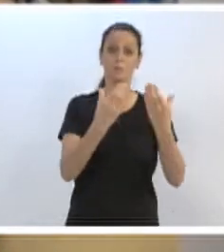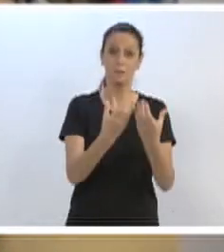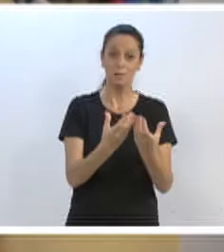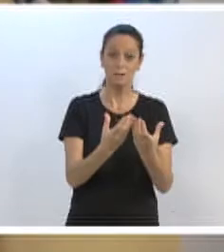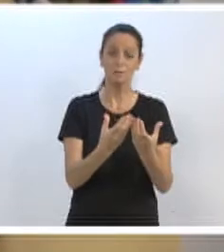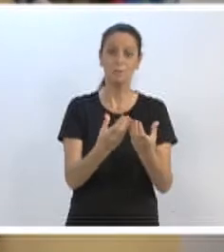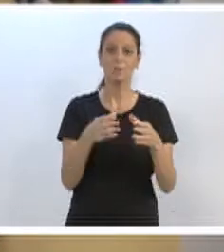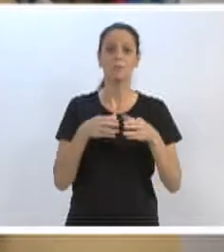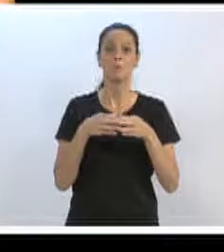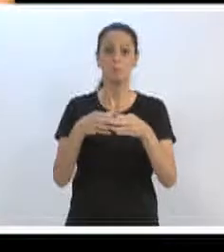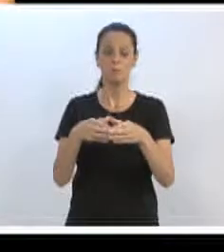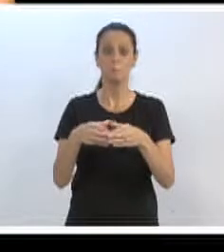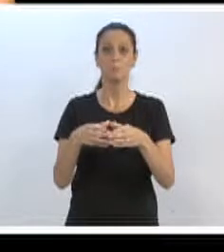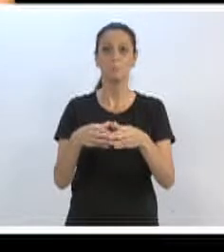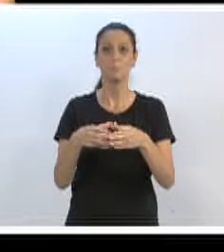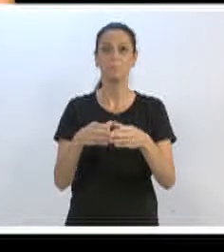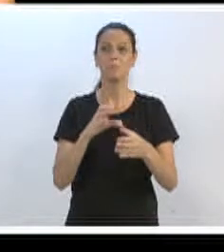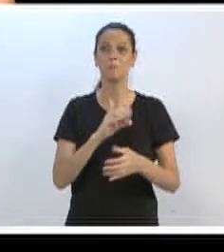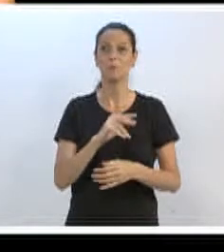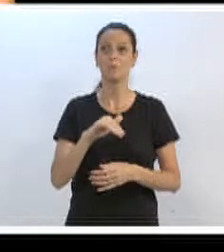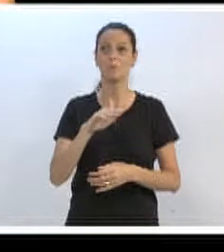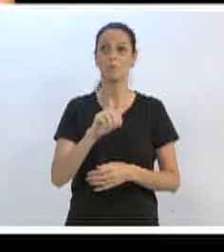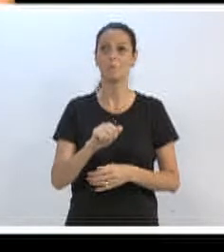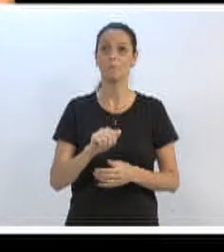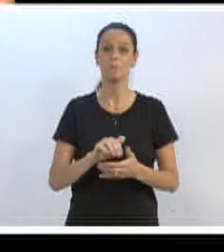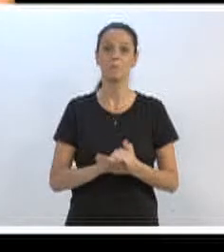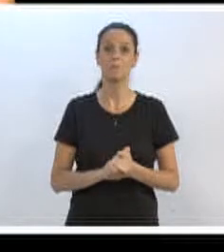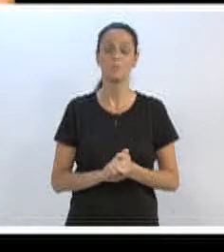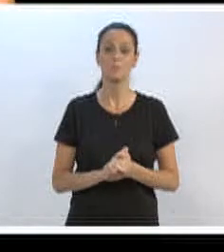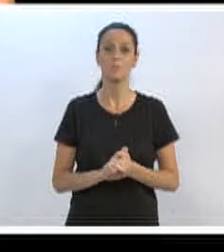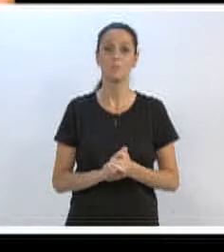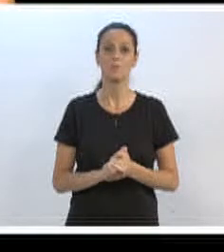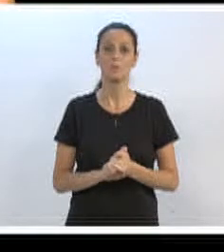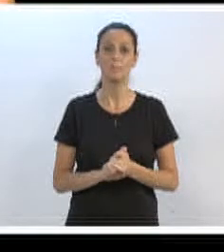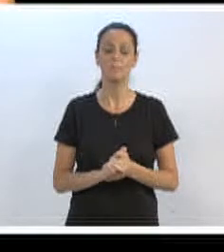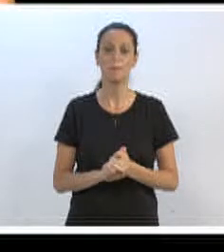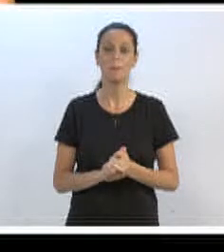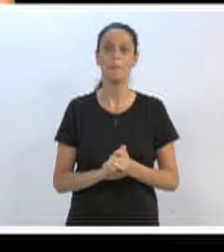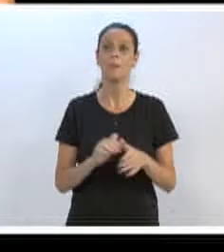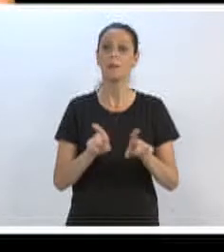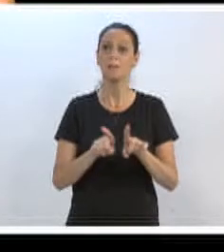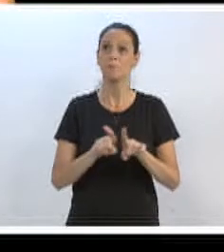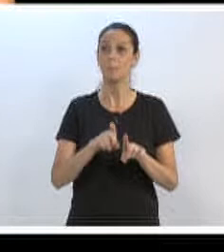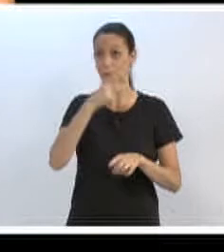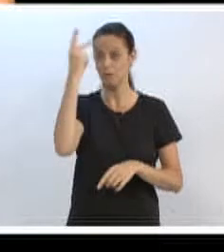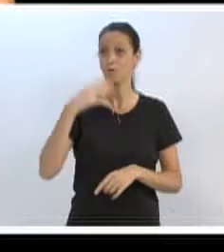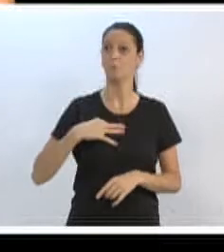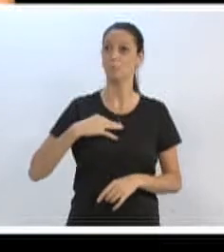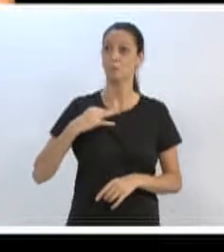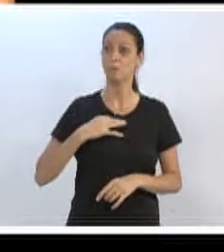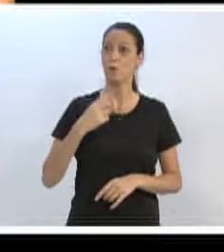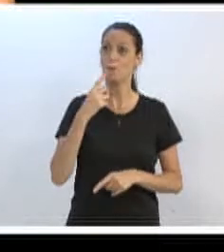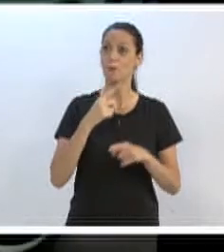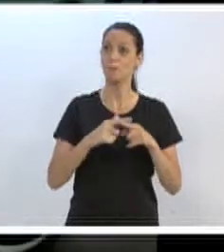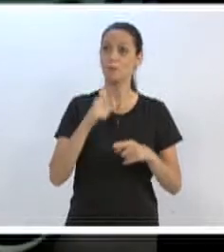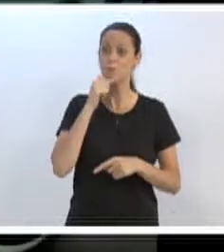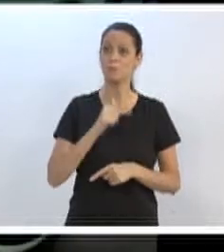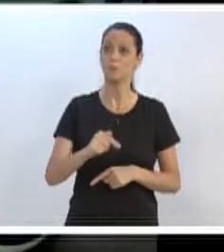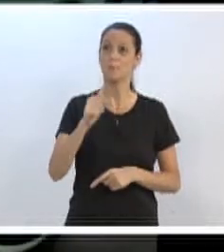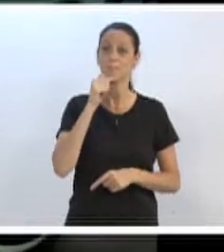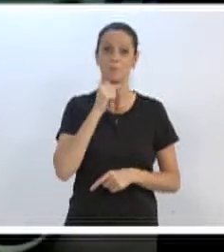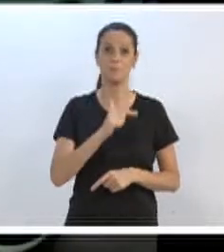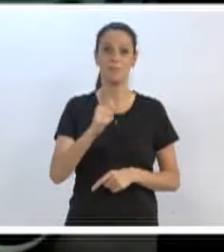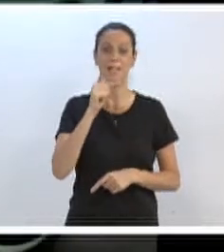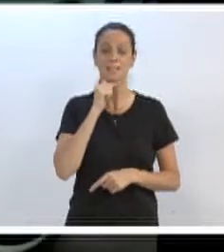um grupo da sociedade civil, de alguns arquitetos, que fizeram um encontro coletivo de arquitetos voluntários que se reúnem semanalmente buscando melhorias alternativas